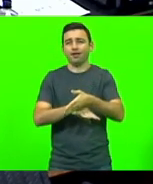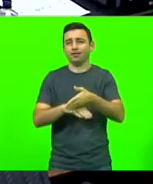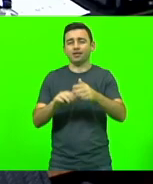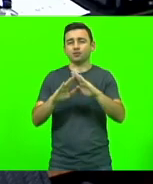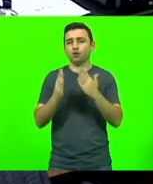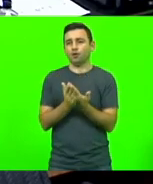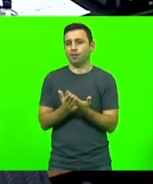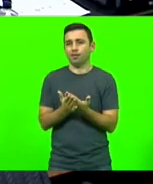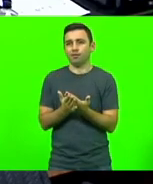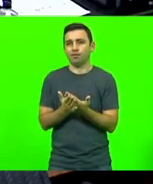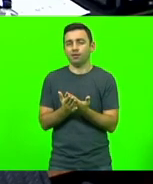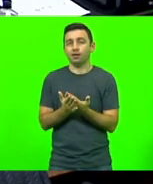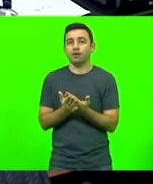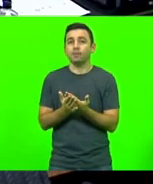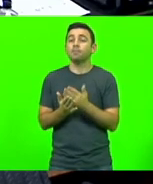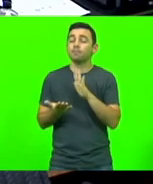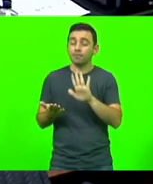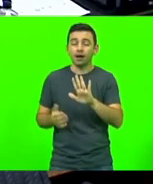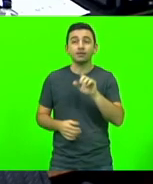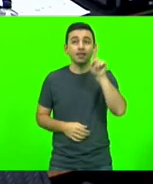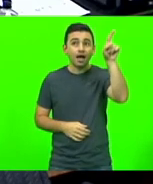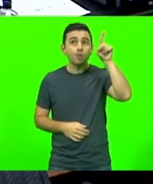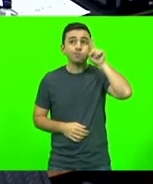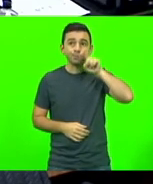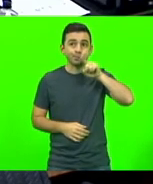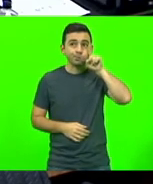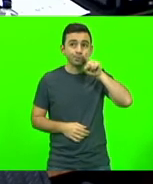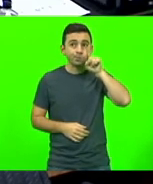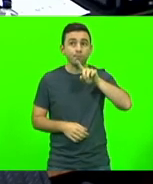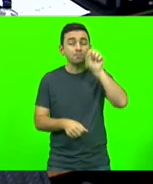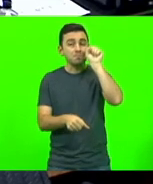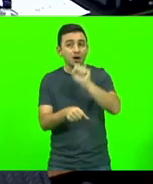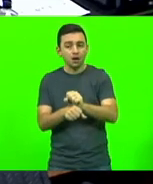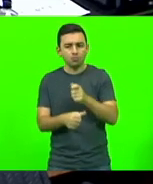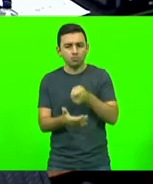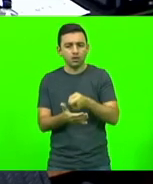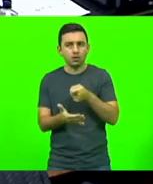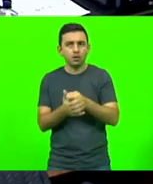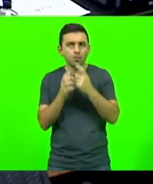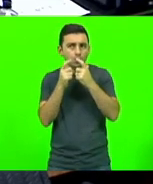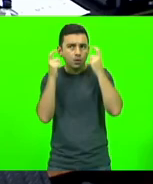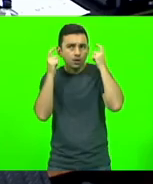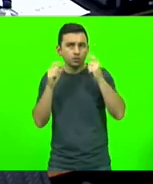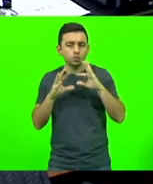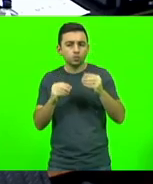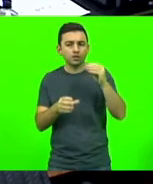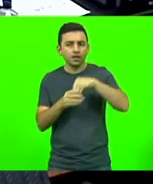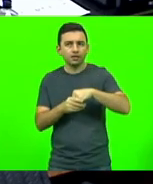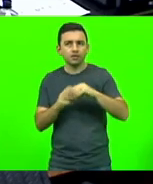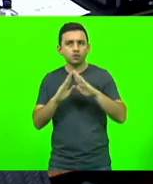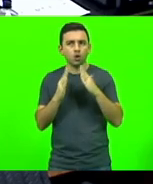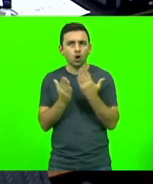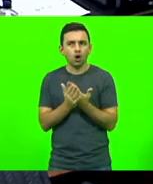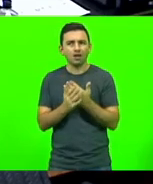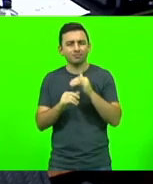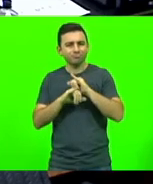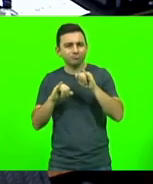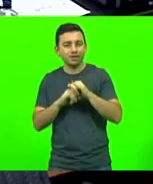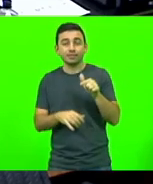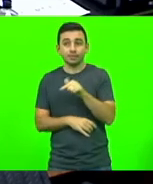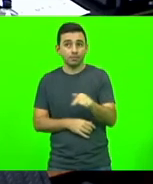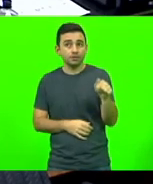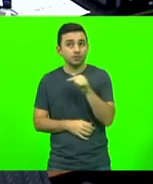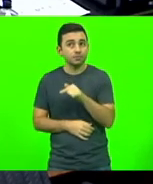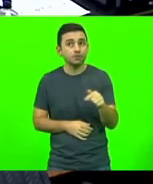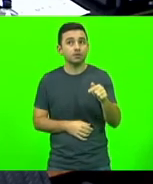aqui, deputado Bruno. Nos Estados Unidos, o pedido para suspender a obrigatoriedade das máscaras nas escolas se multiplicou nas últimas semanas, ou